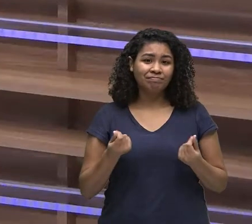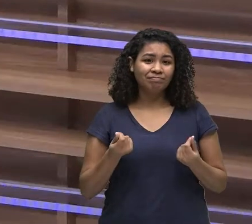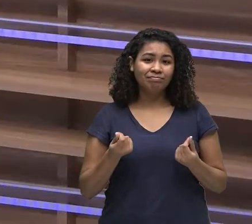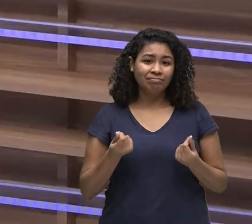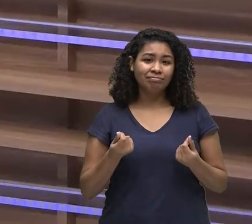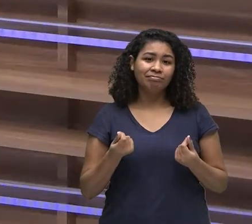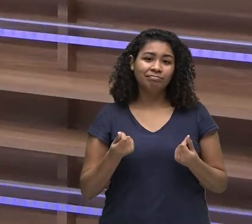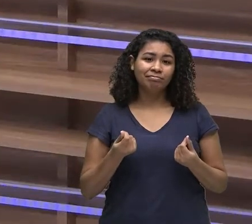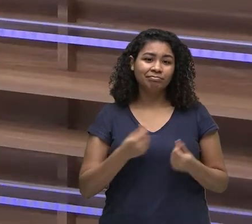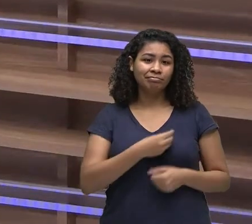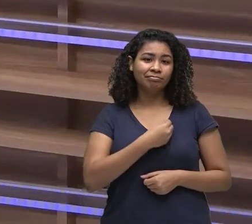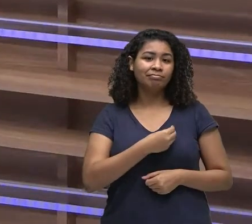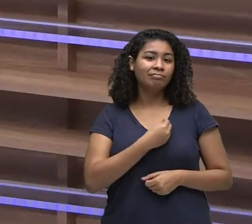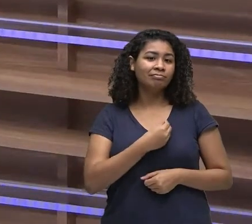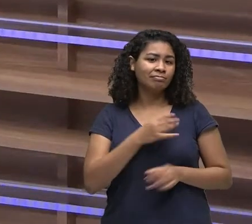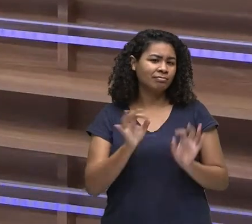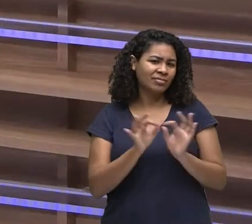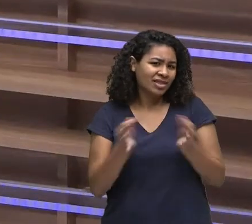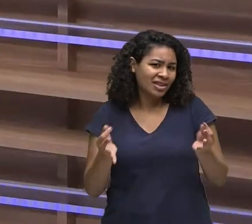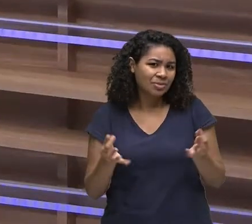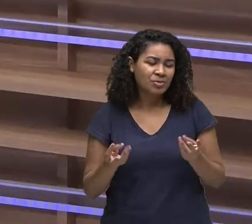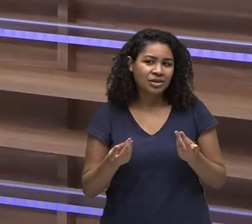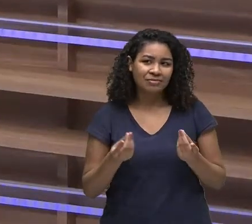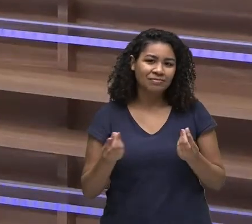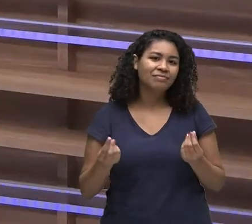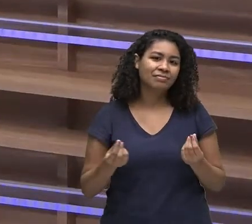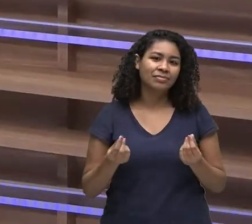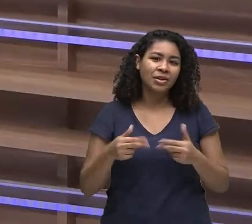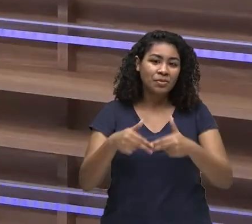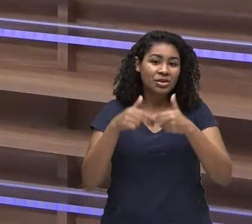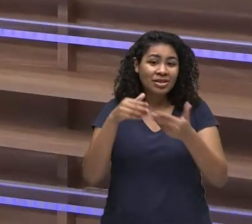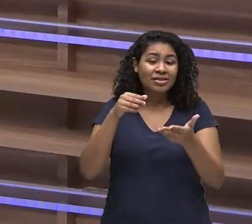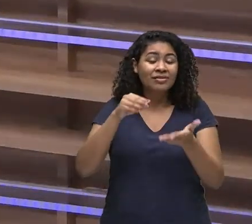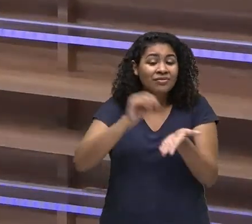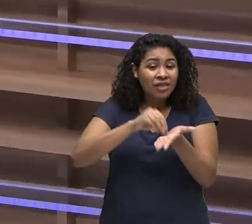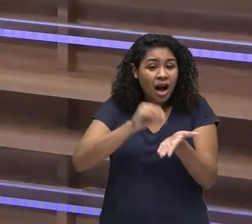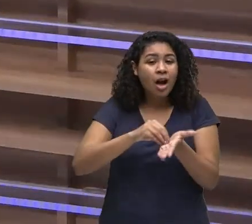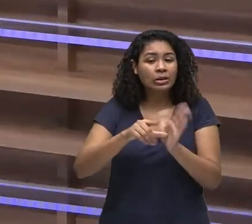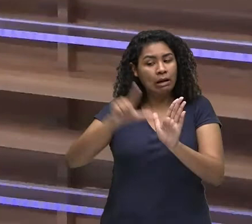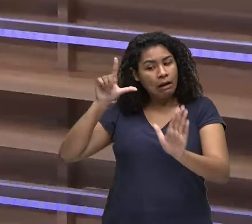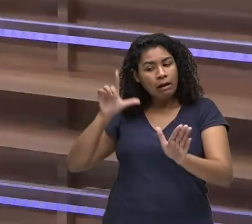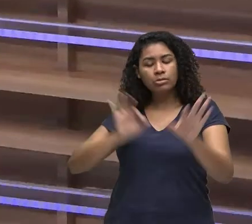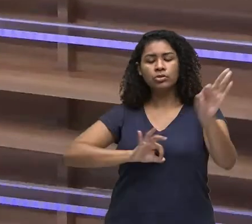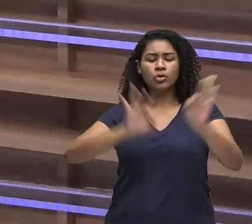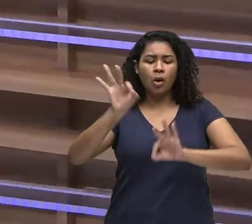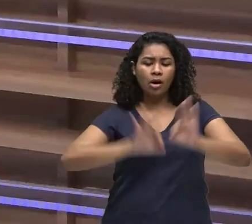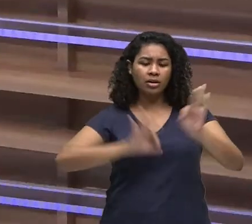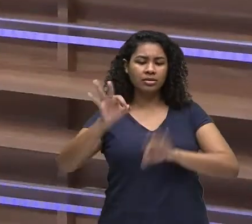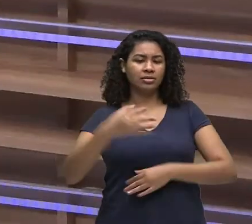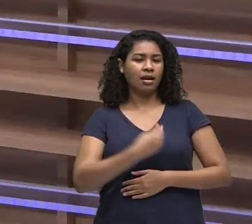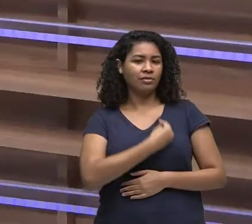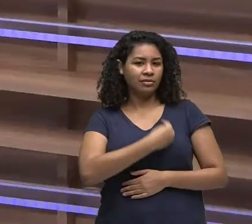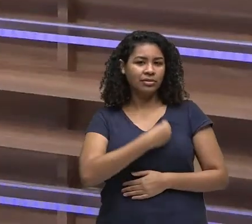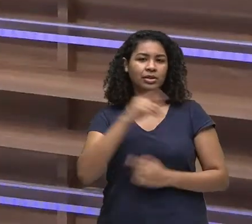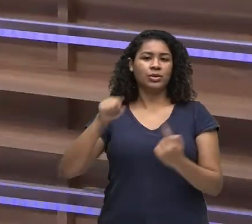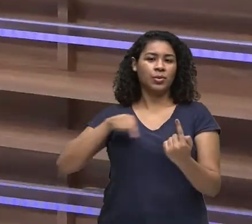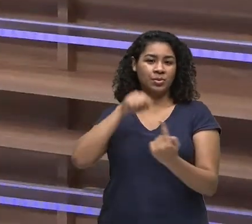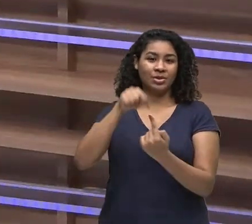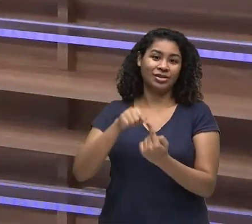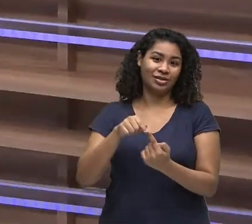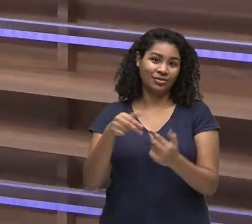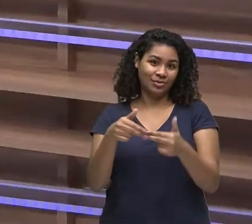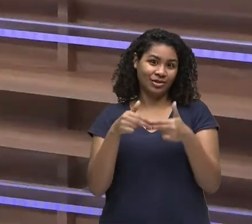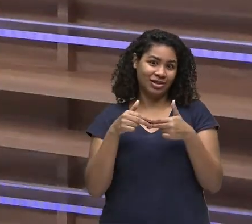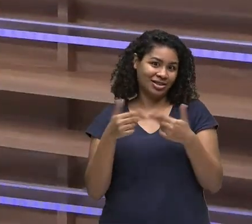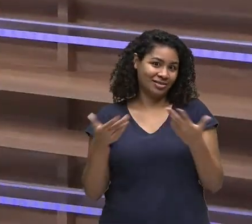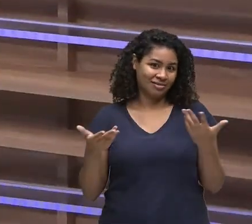bem precária, né? Então, talvez a falta desse projeto, a falta desse planejamento é que tenha causado isso aí.